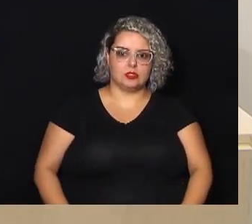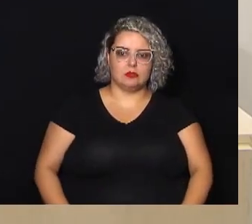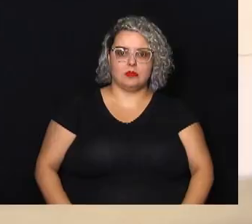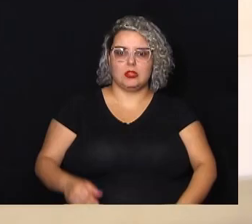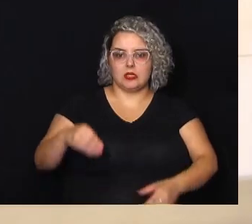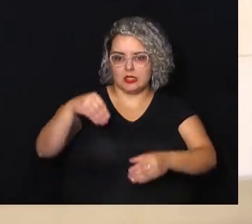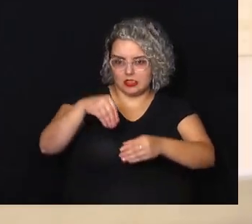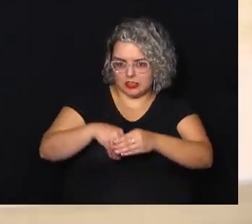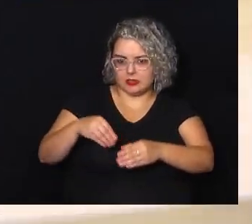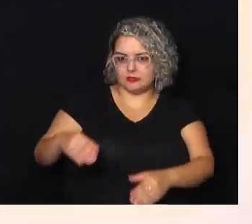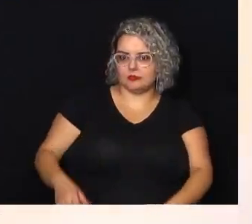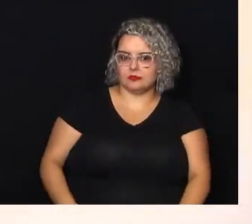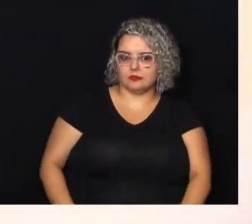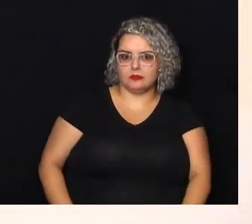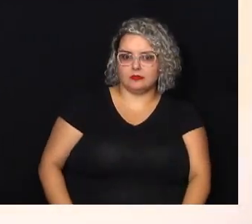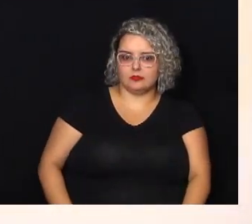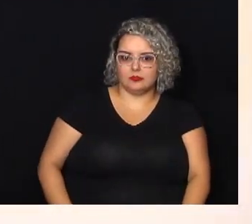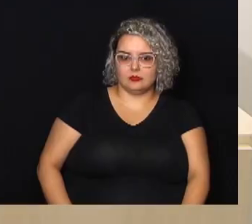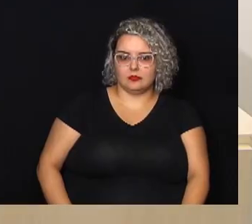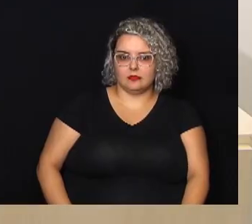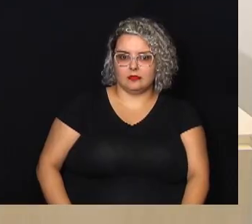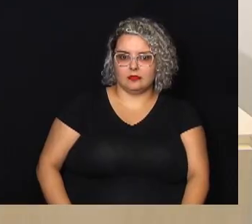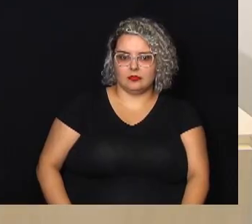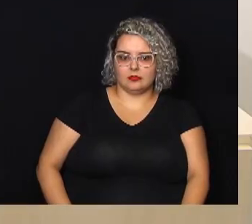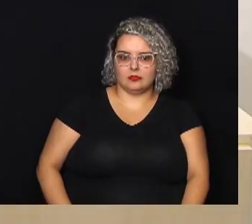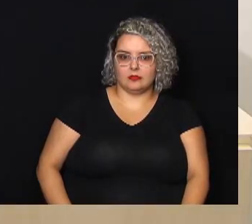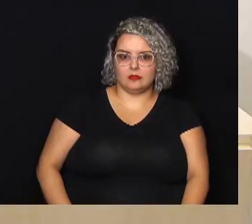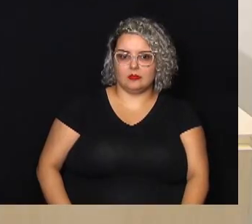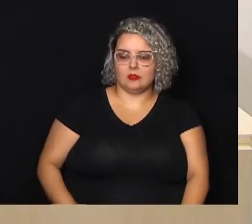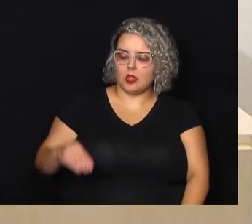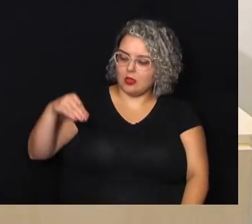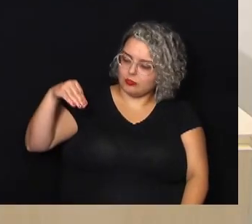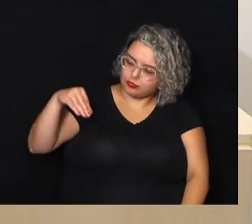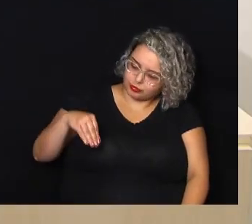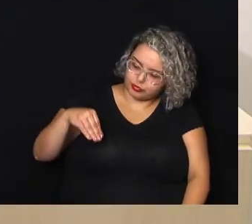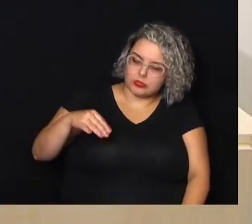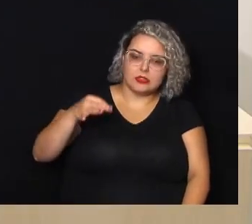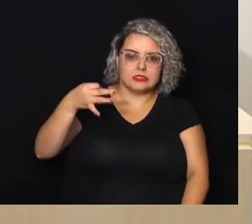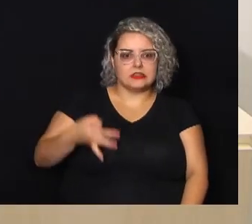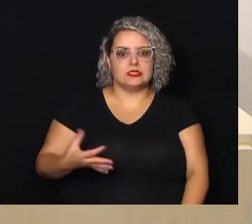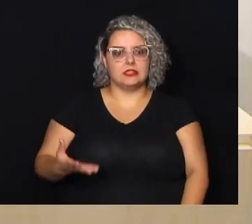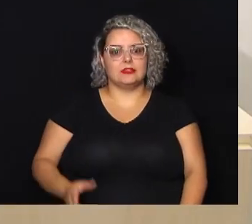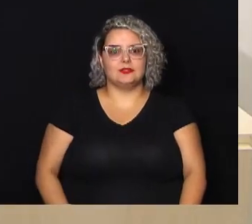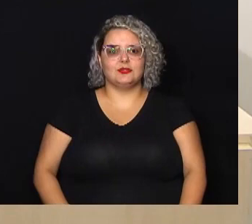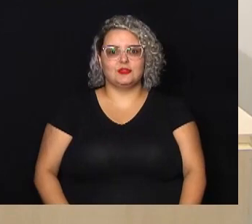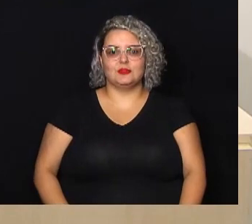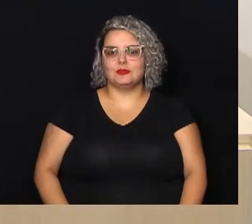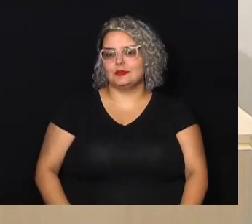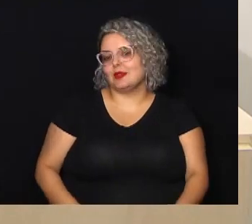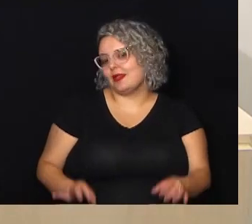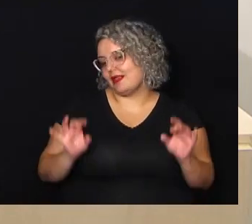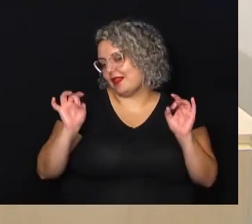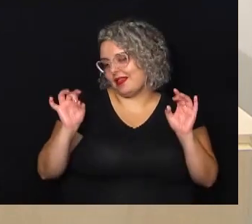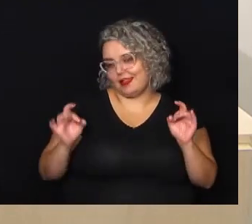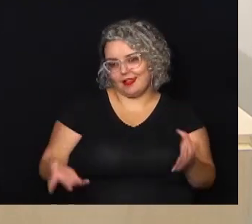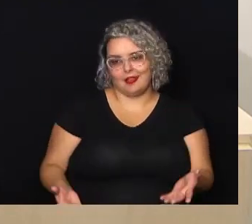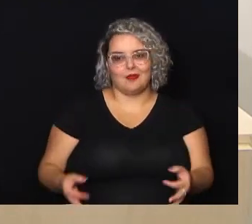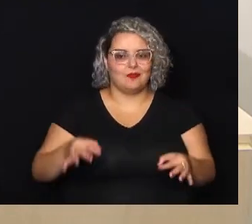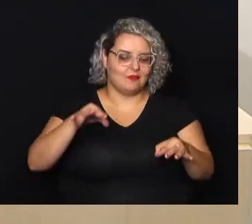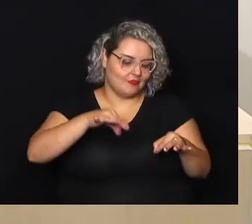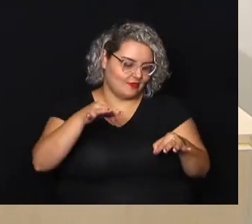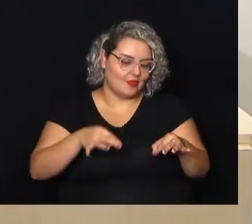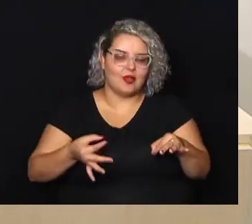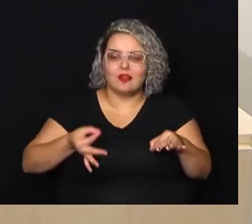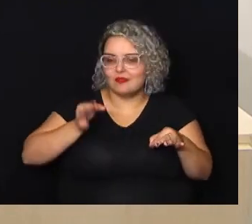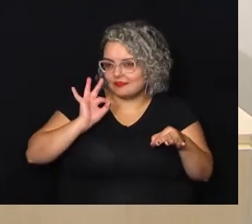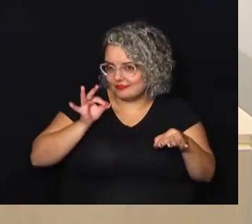caber, encaixar aí na sua xícara. Olha, deu o encaixe biscoitinho certinho. Mais ou menos super charmoso. Para você servir